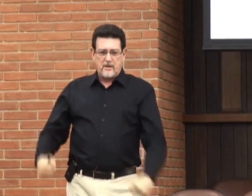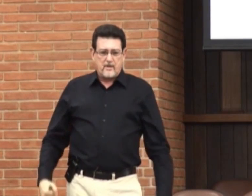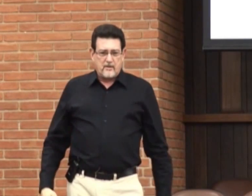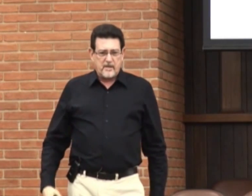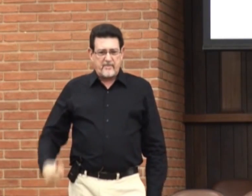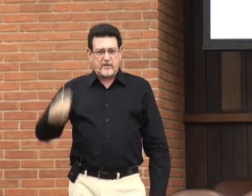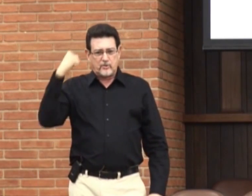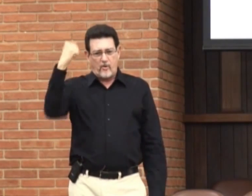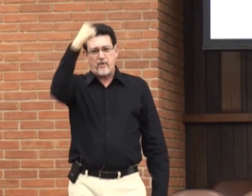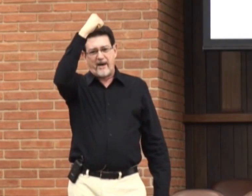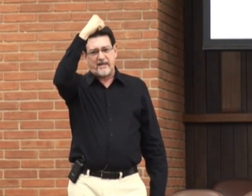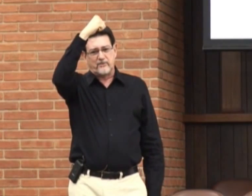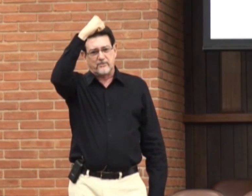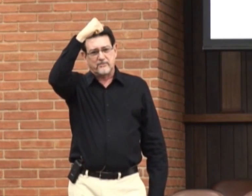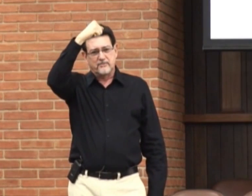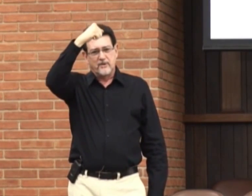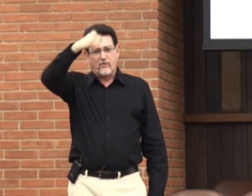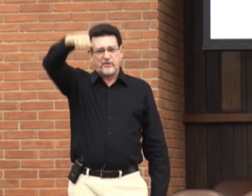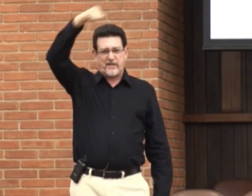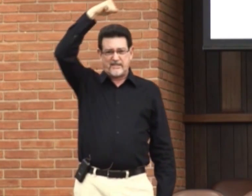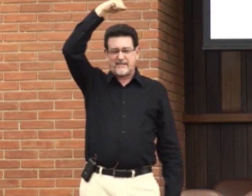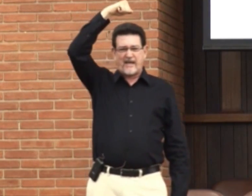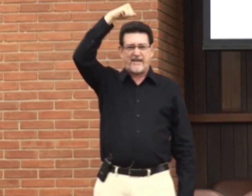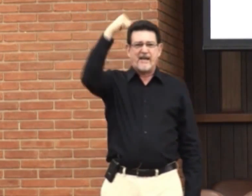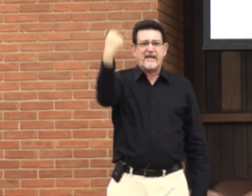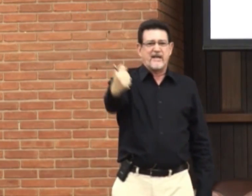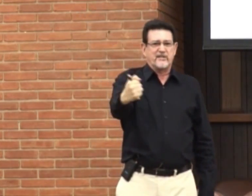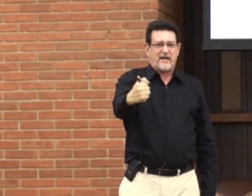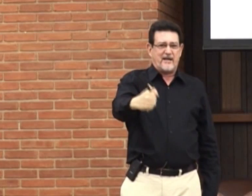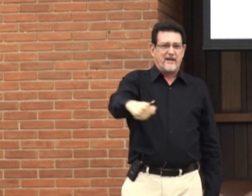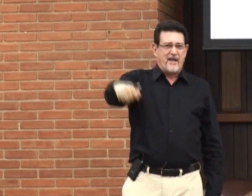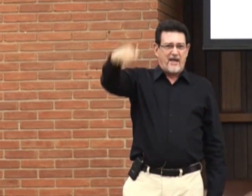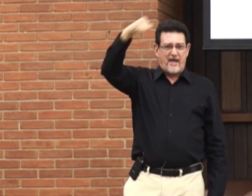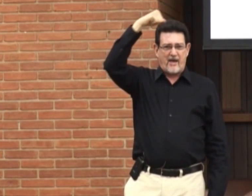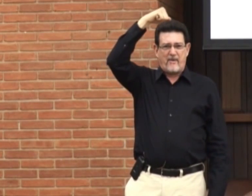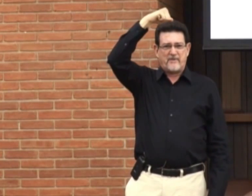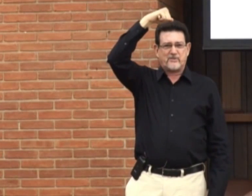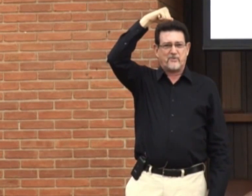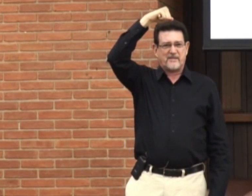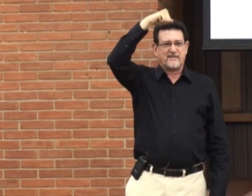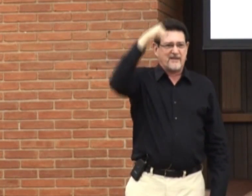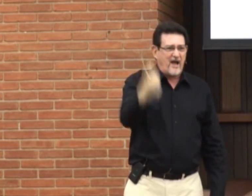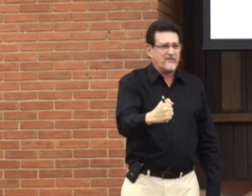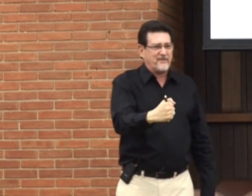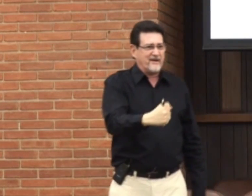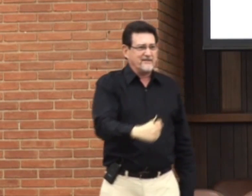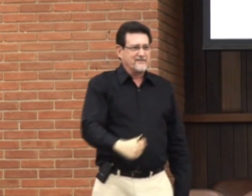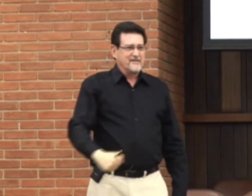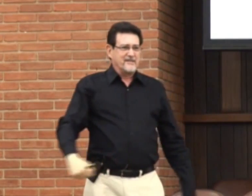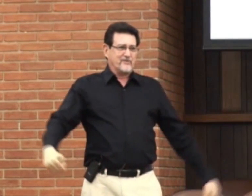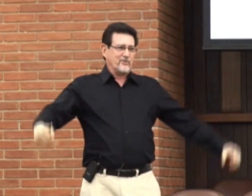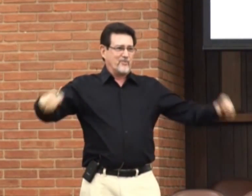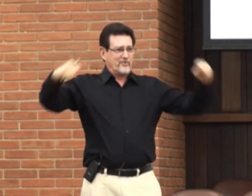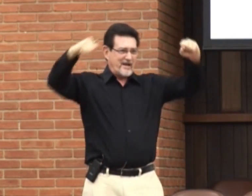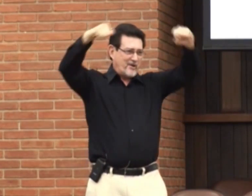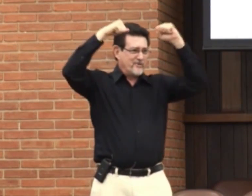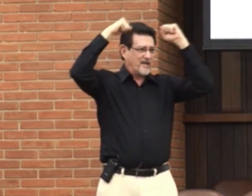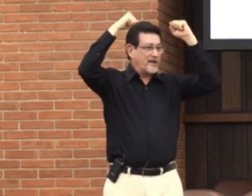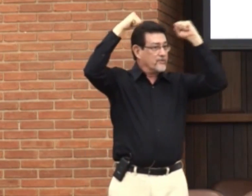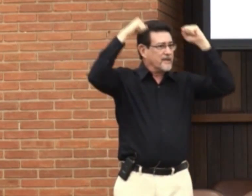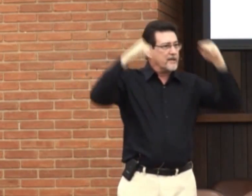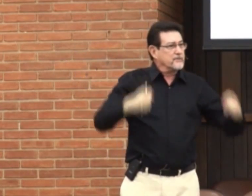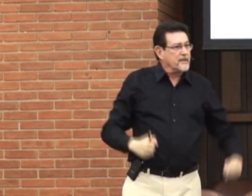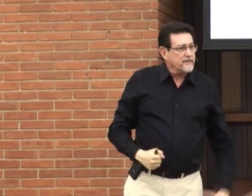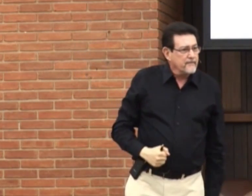curou, libertou meu marido. Hoje ele está aqui na igreja. É uma pessoa salva. E todo mundo,